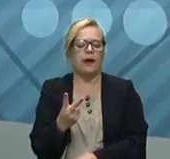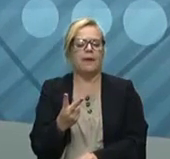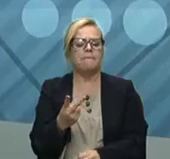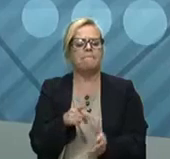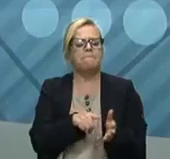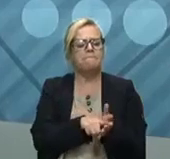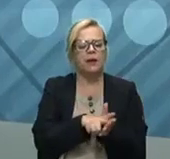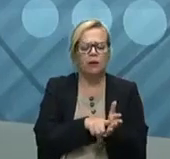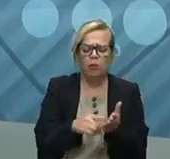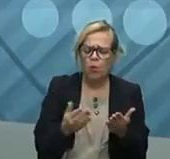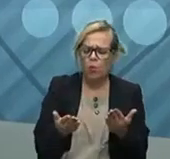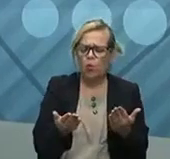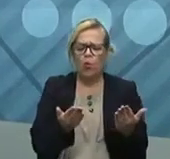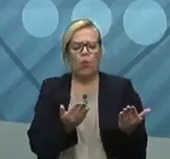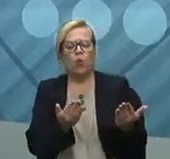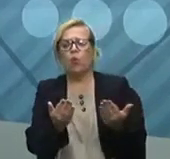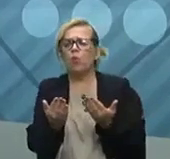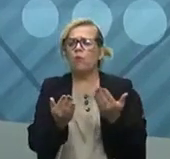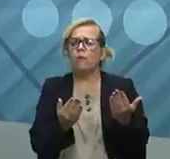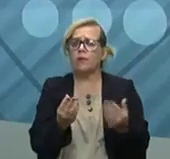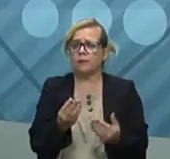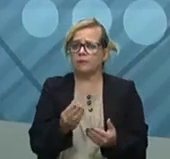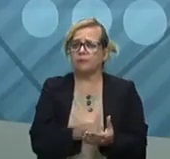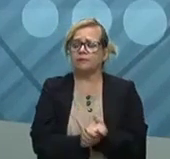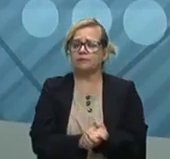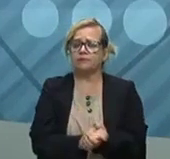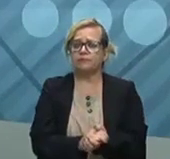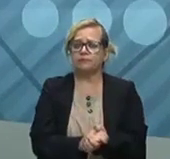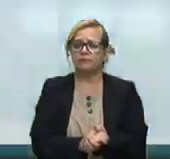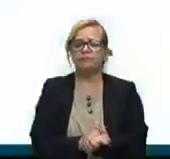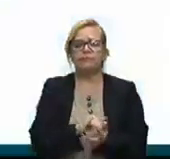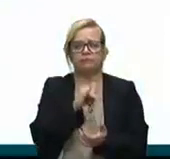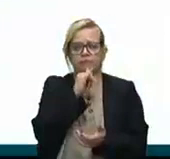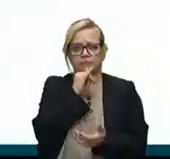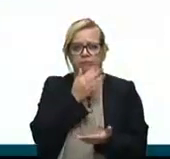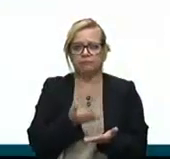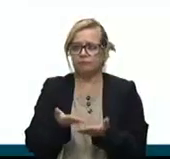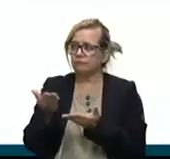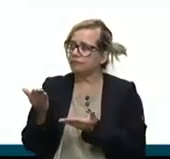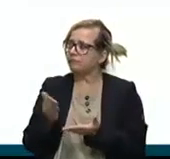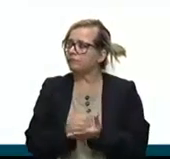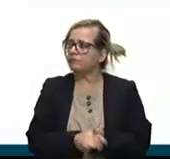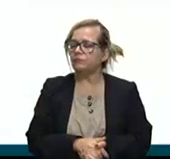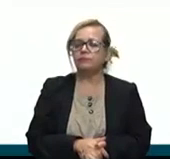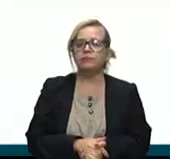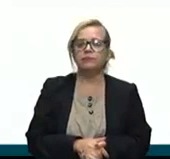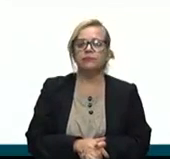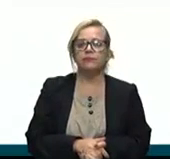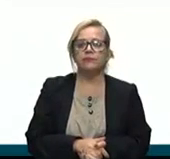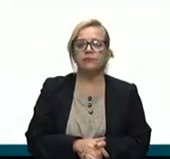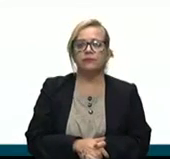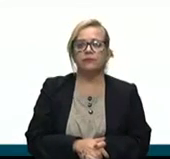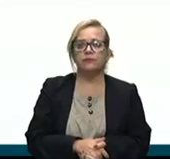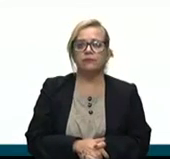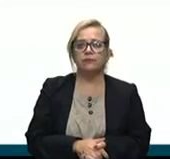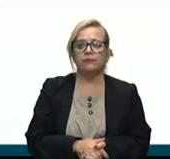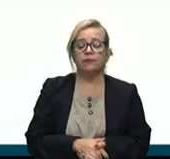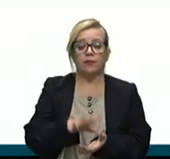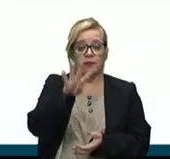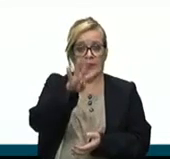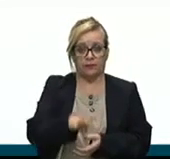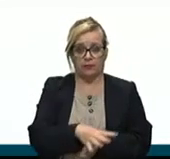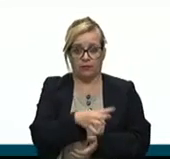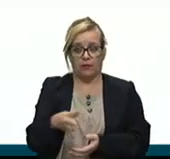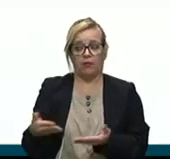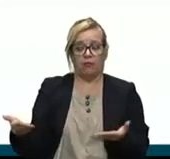mensurar, medir essa relação. Mas vamos a partir de um exemplo. Acompanhe comigo no quadro. A tabela a